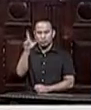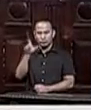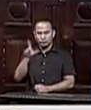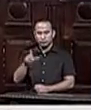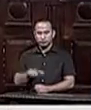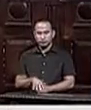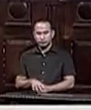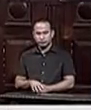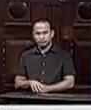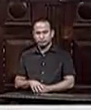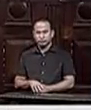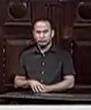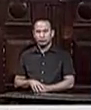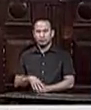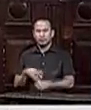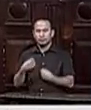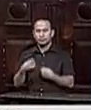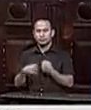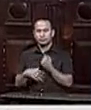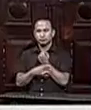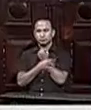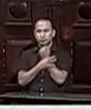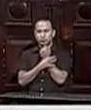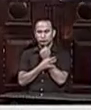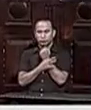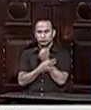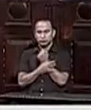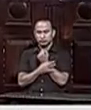ligadas à segurança